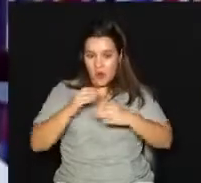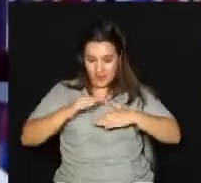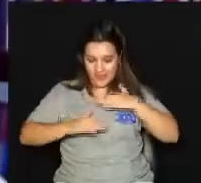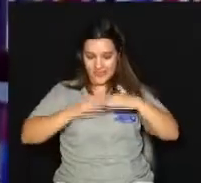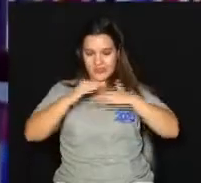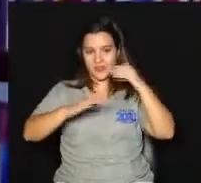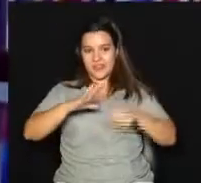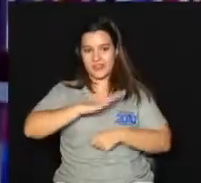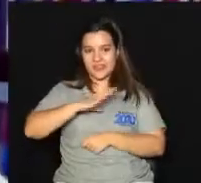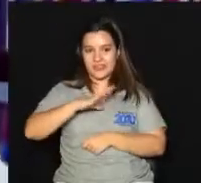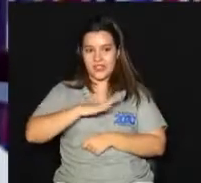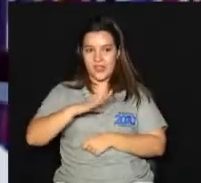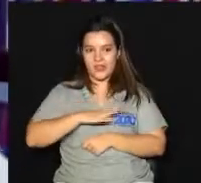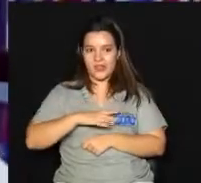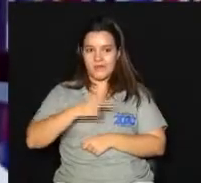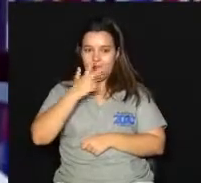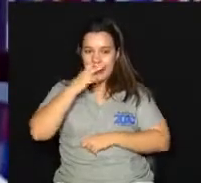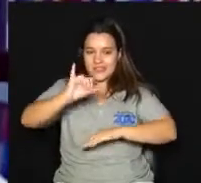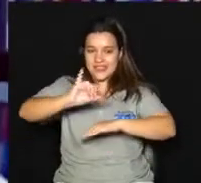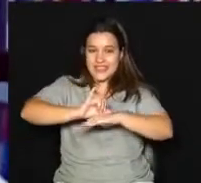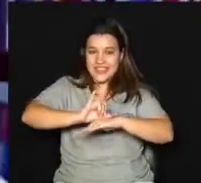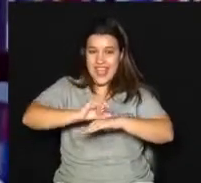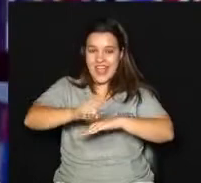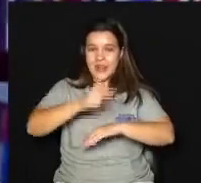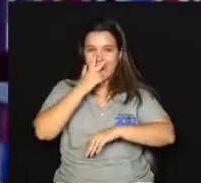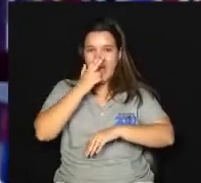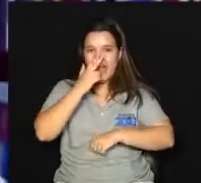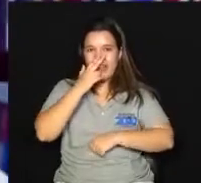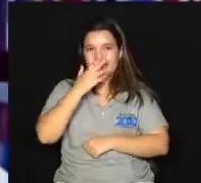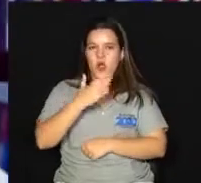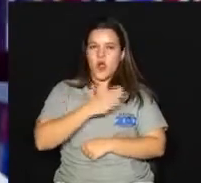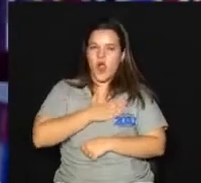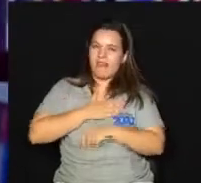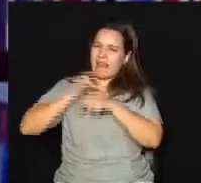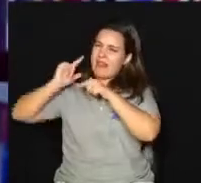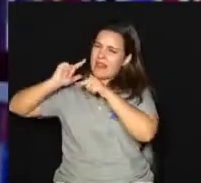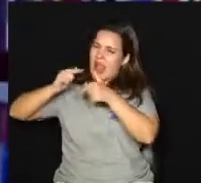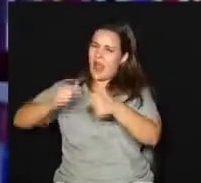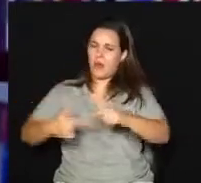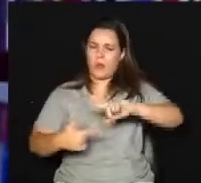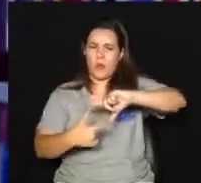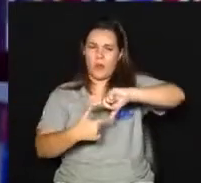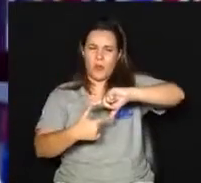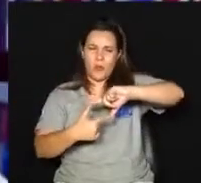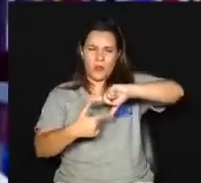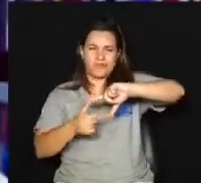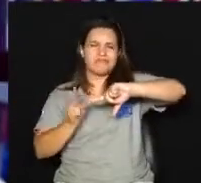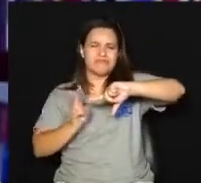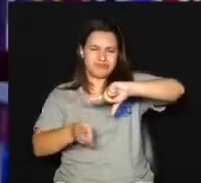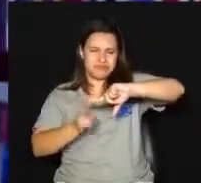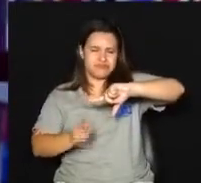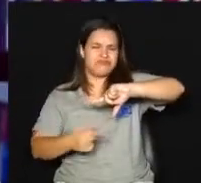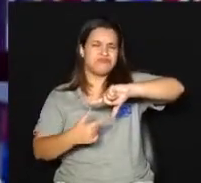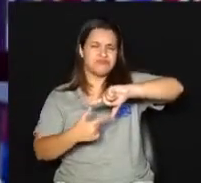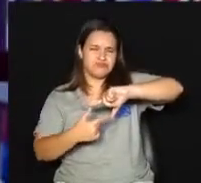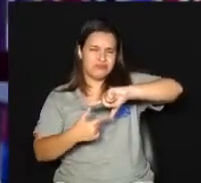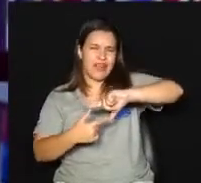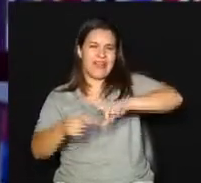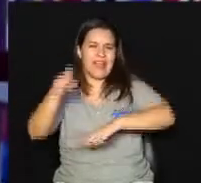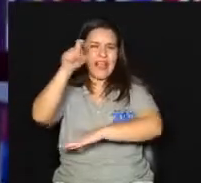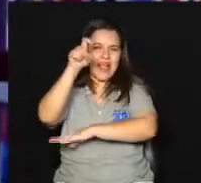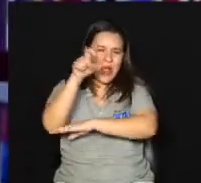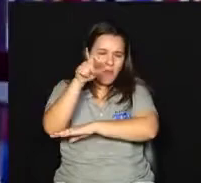Você tem um núcleo mais conservador, historicamente localizado nessa região central, que abrange Cambuí,